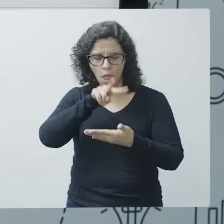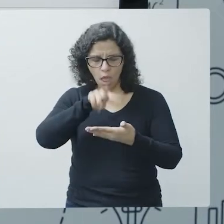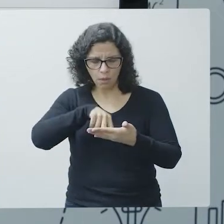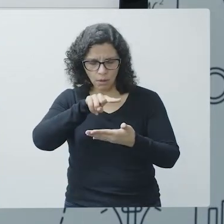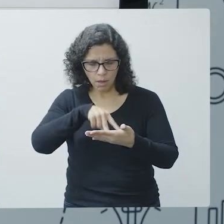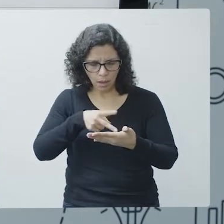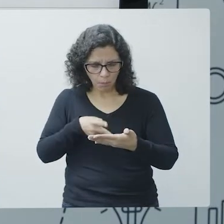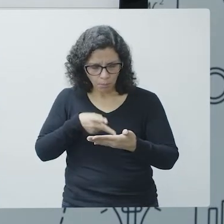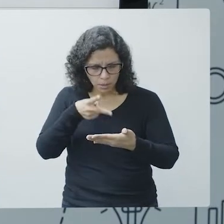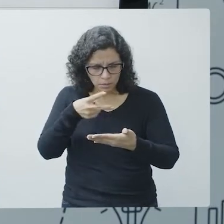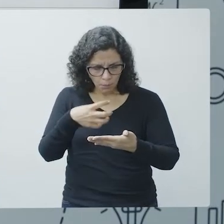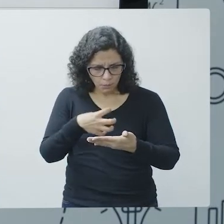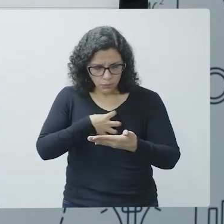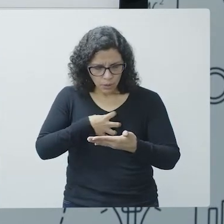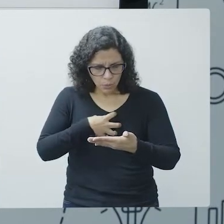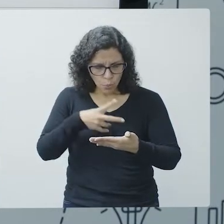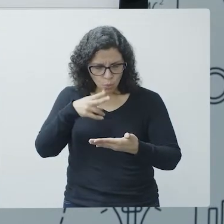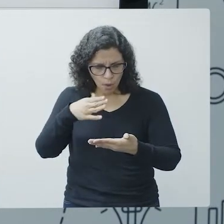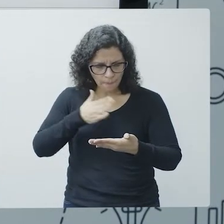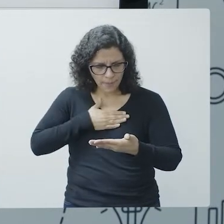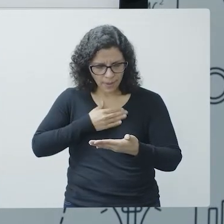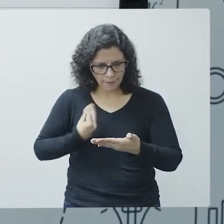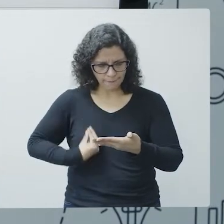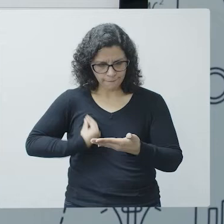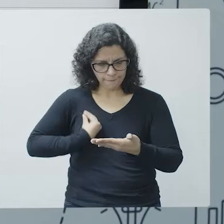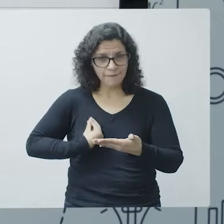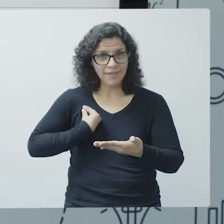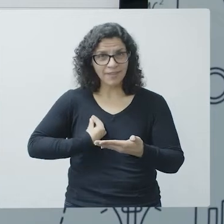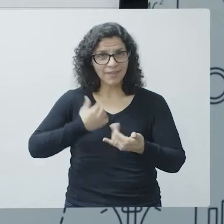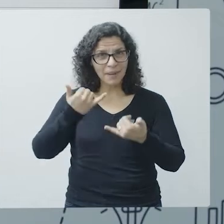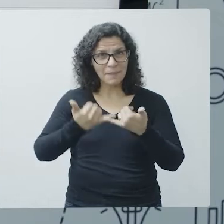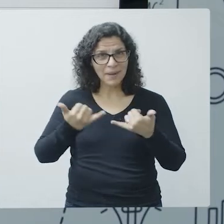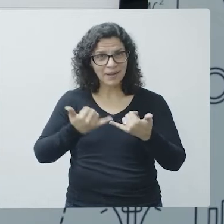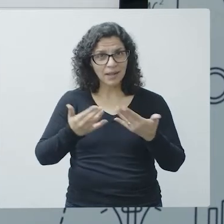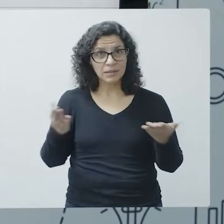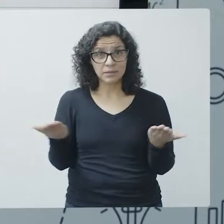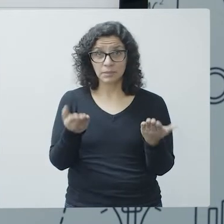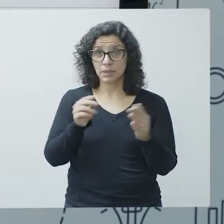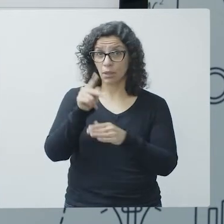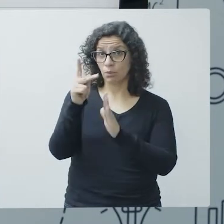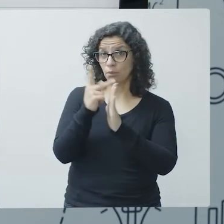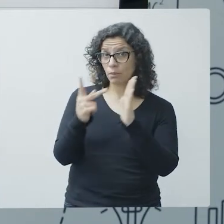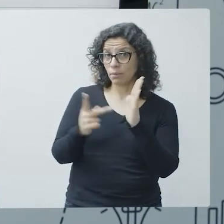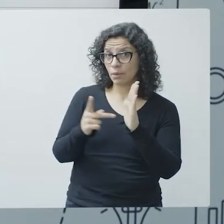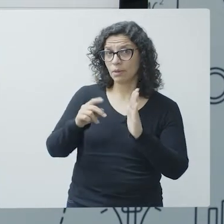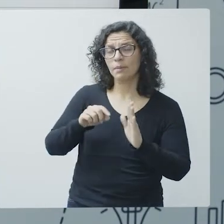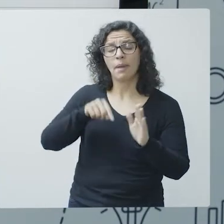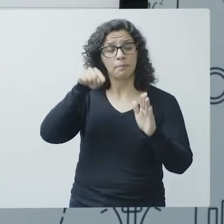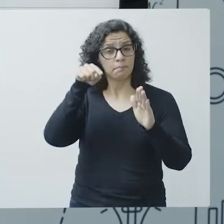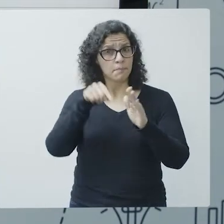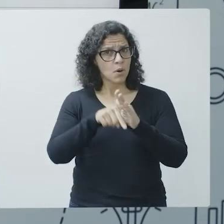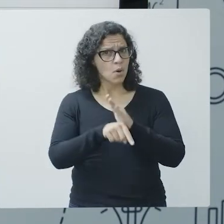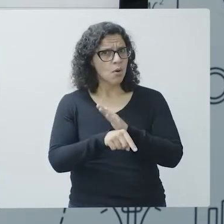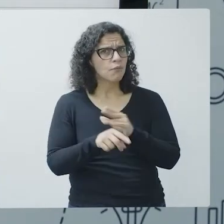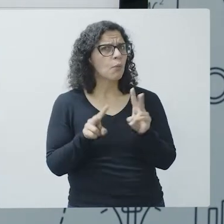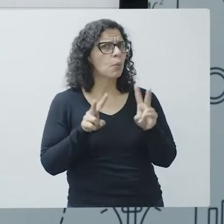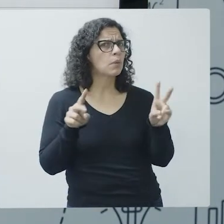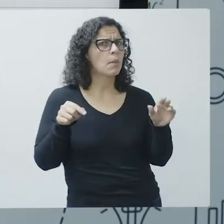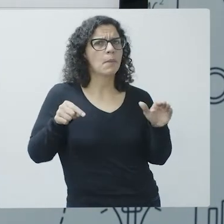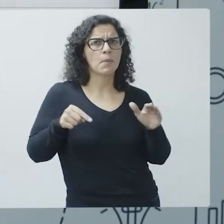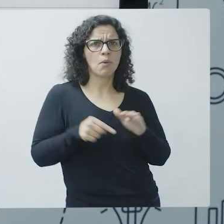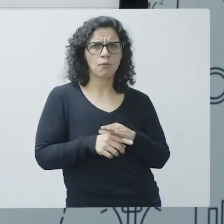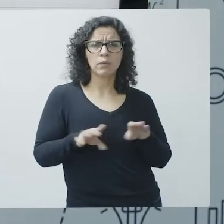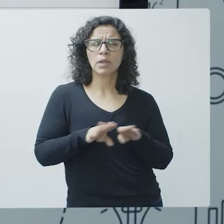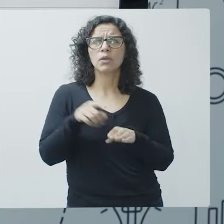eu lírico, a voz que é dada. Então, esse poema da Cecília Meirelles, ele é de uma profundidade muito